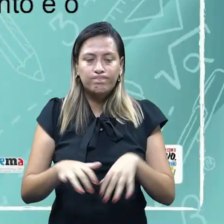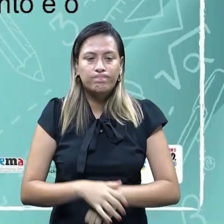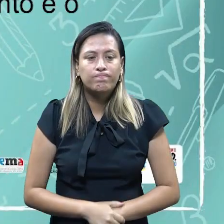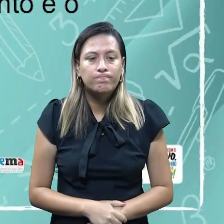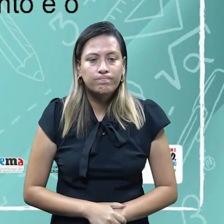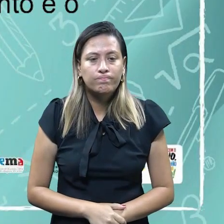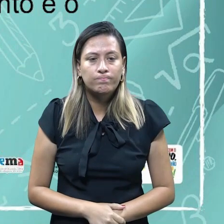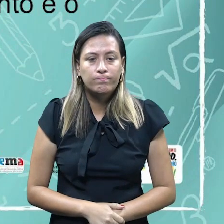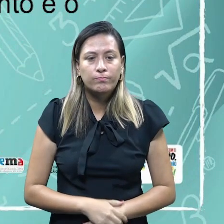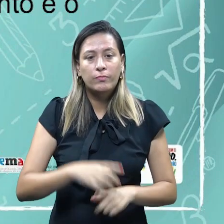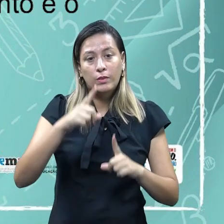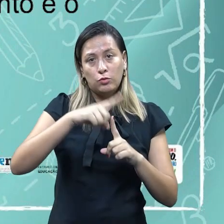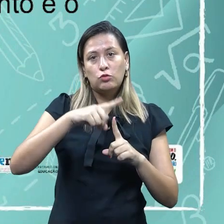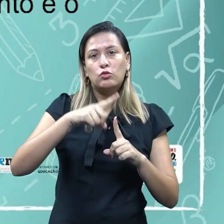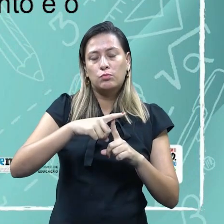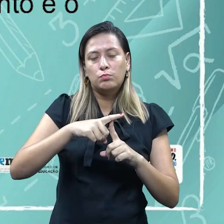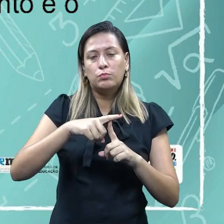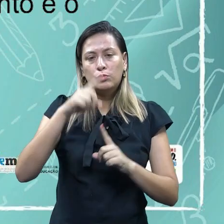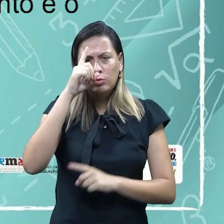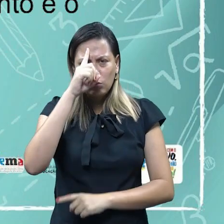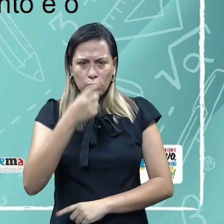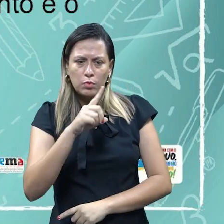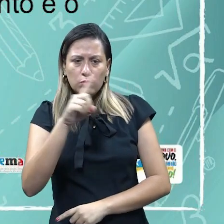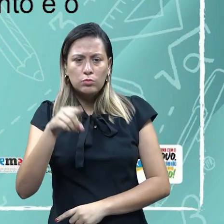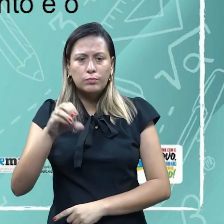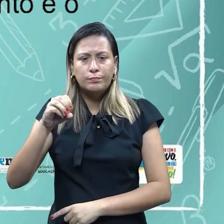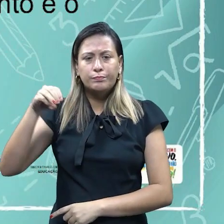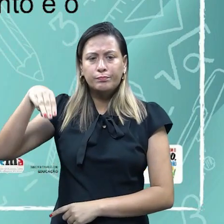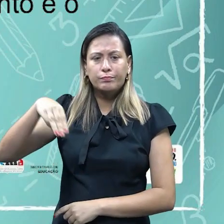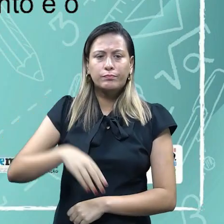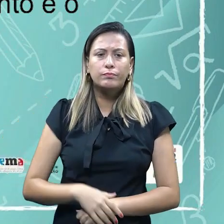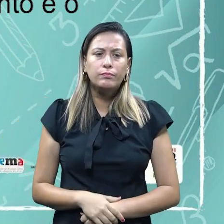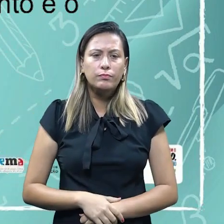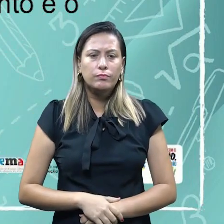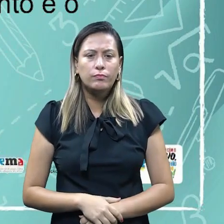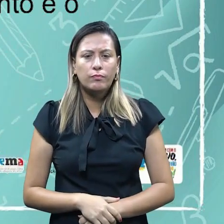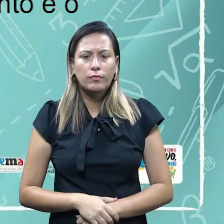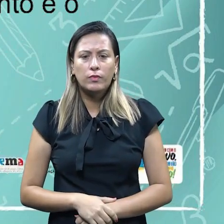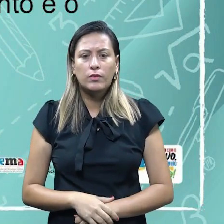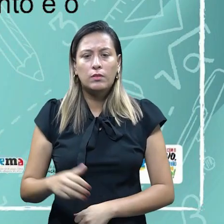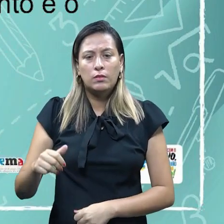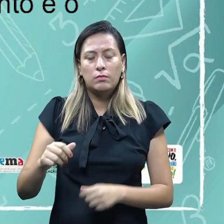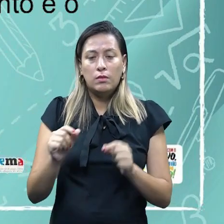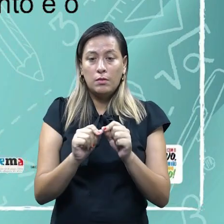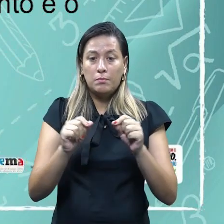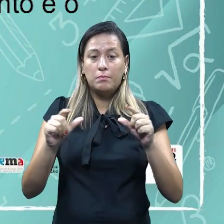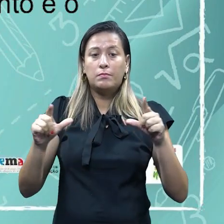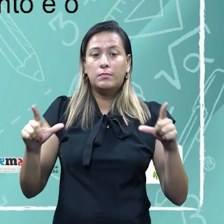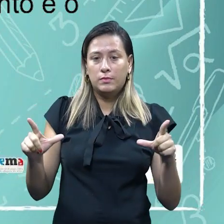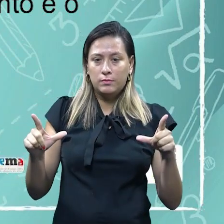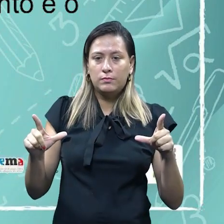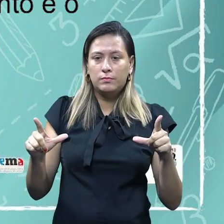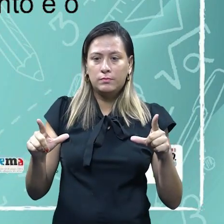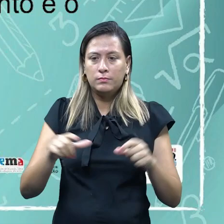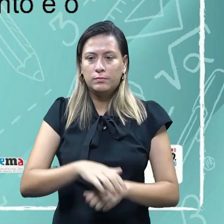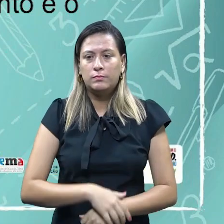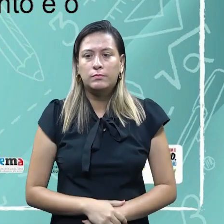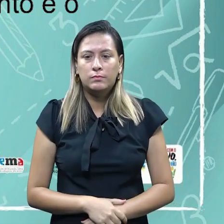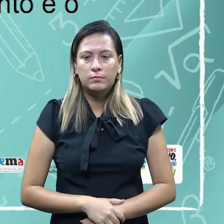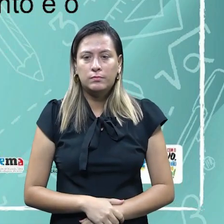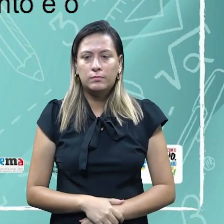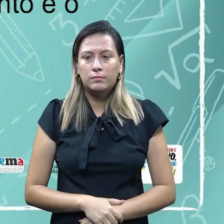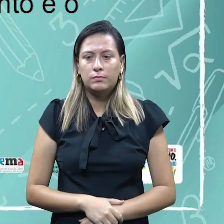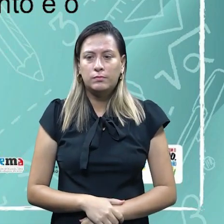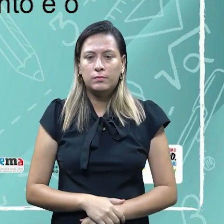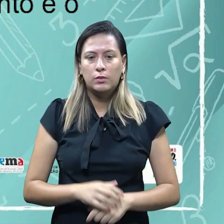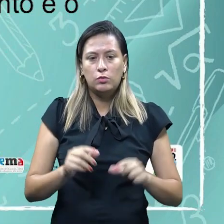teclado. Tipos de comando zoom. O zoom window amplia a área especificada através